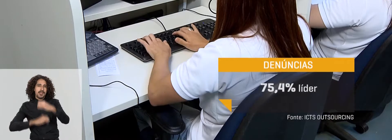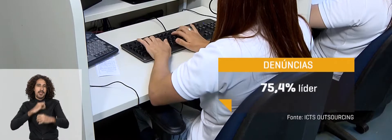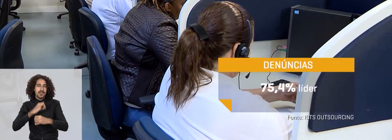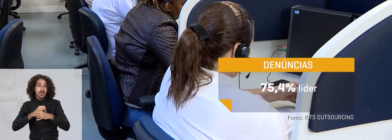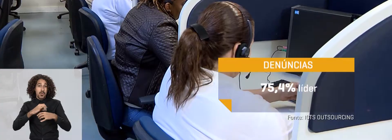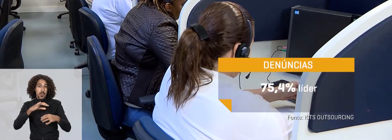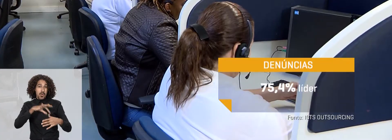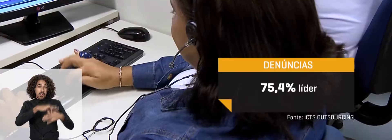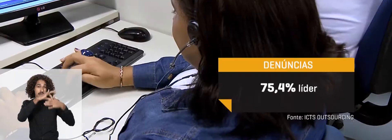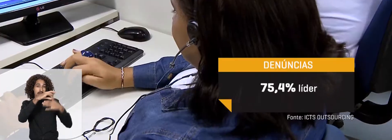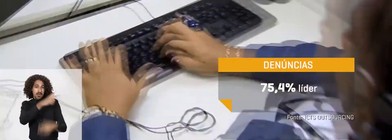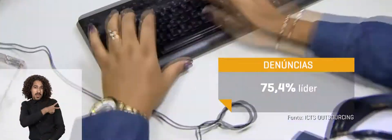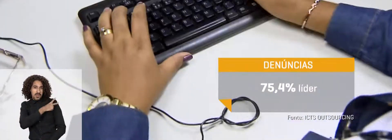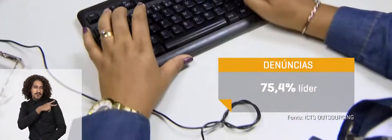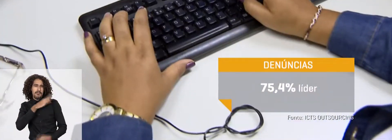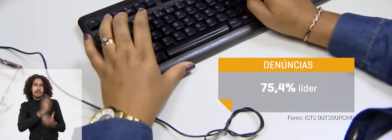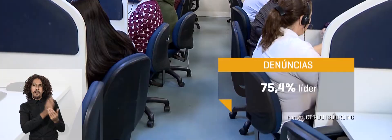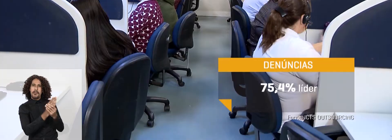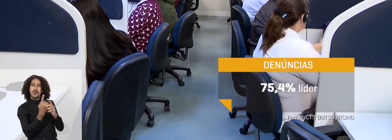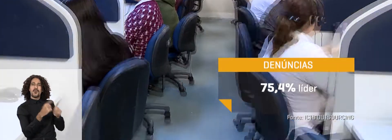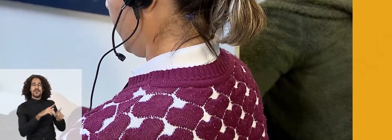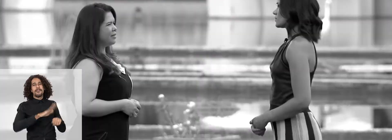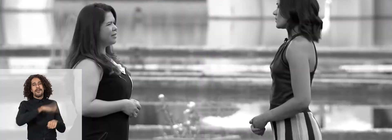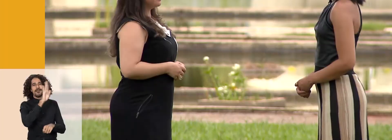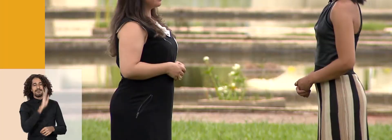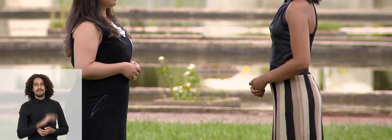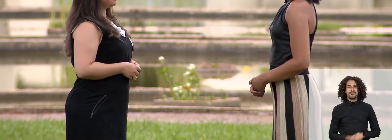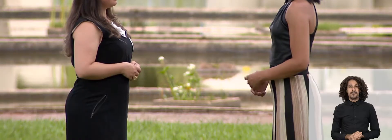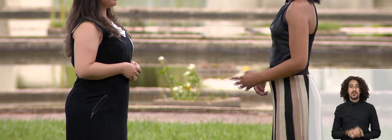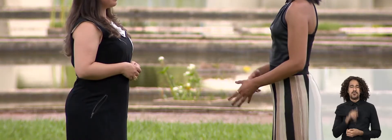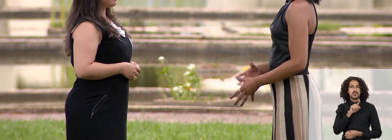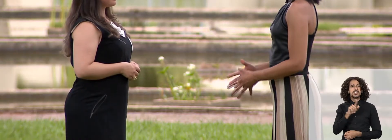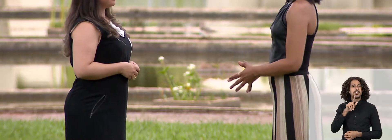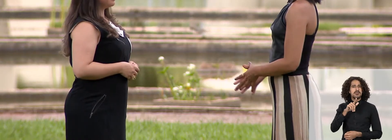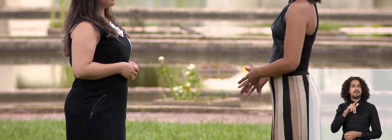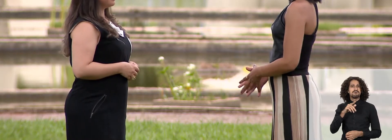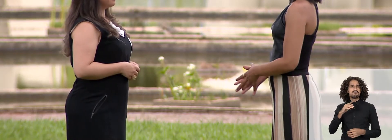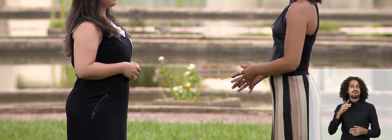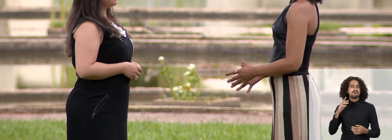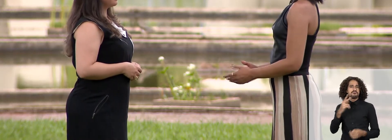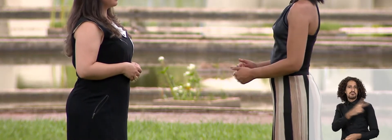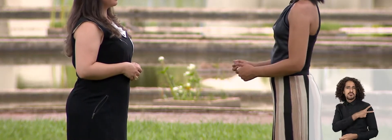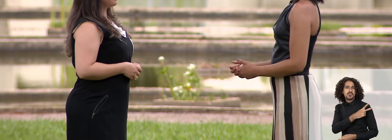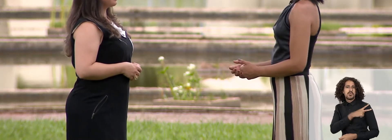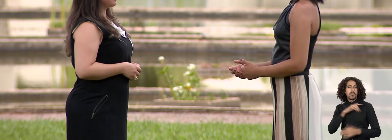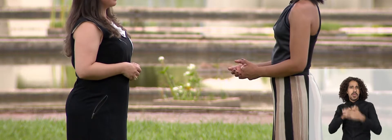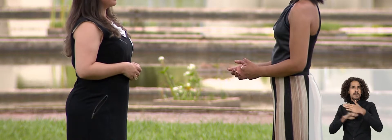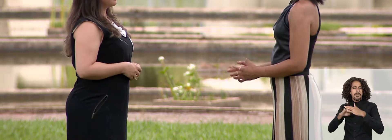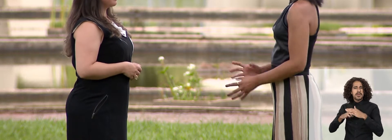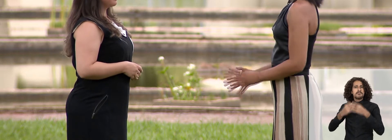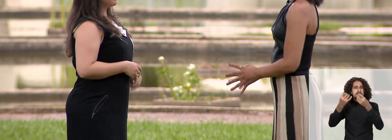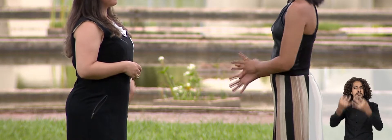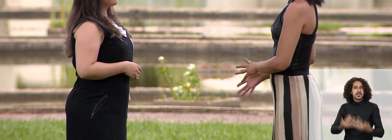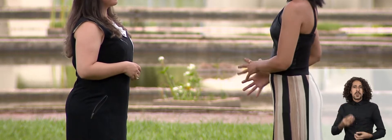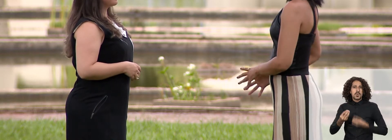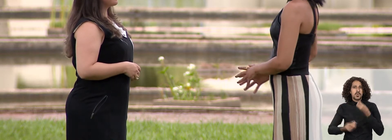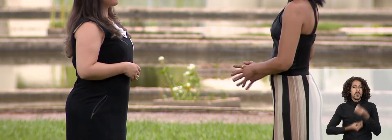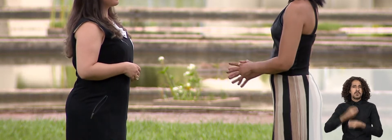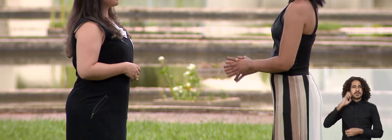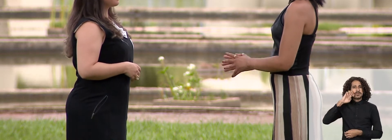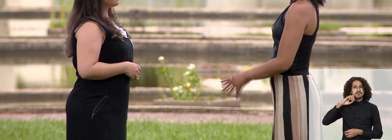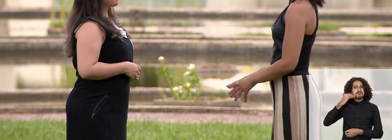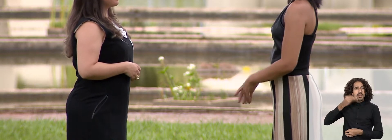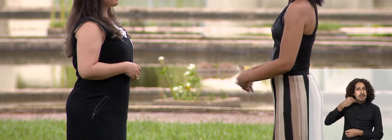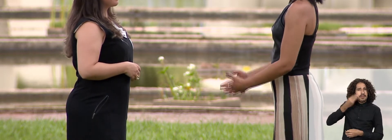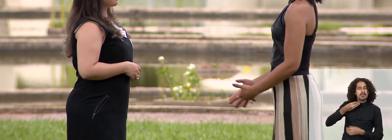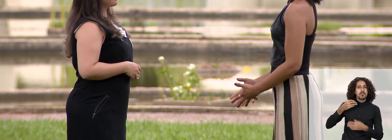líderes são os mais denunciados. Você que está à frente de uma empresa, conta para a gente como é a sua experiência